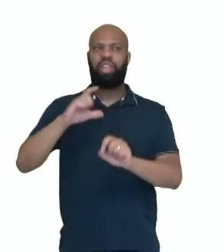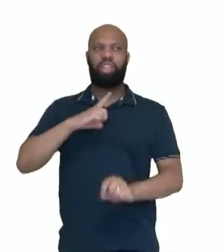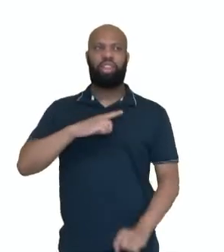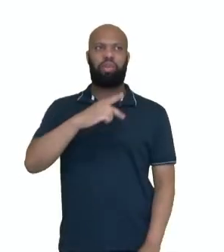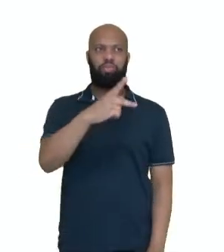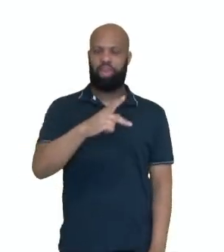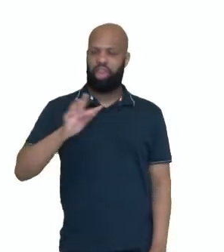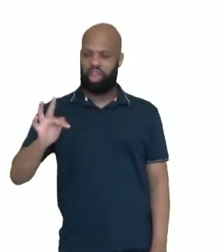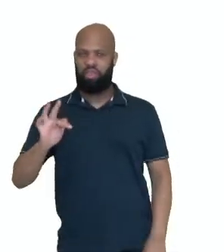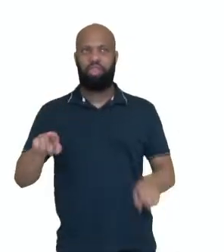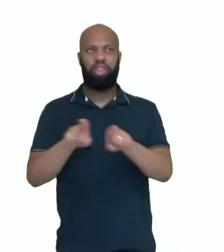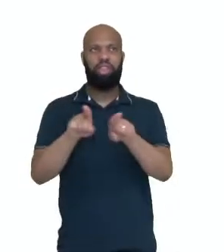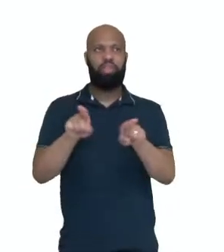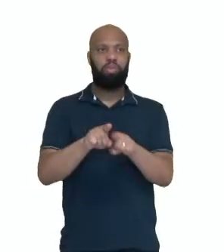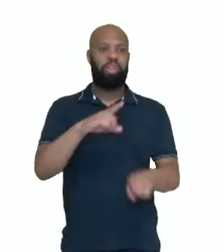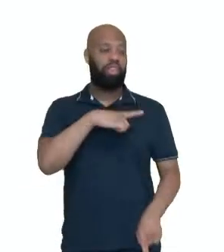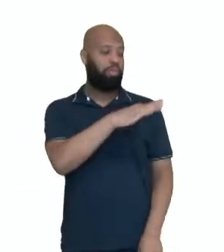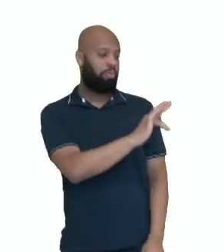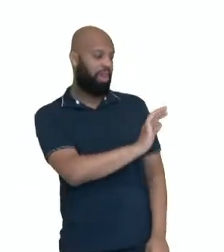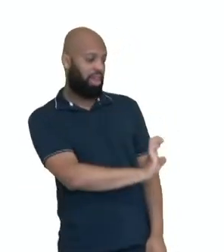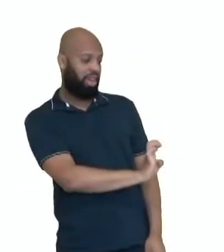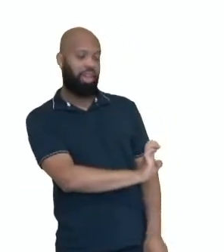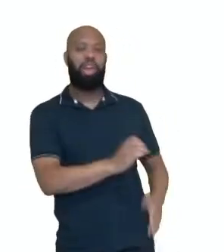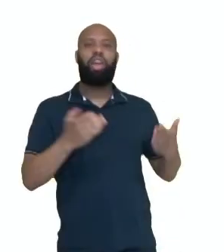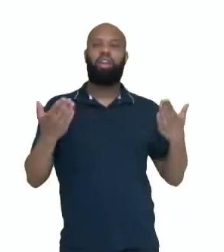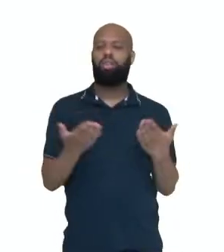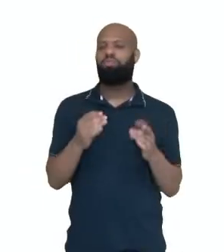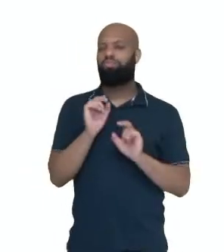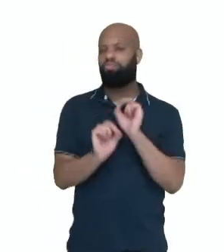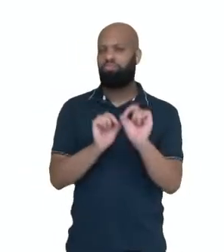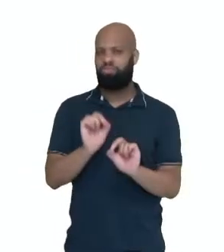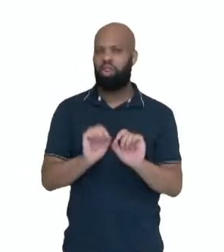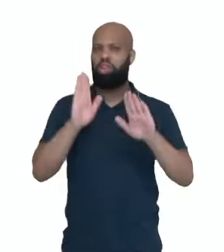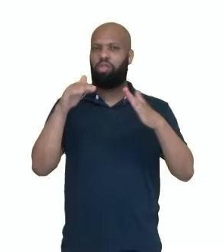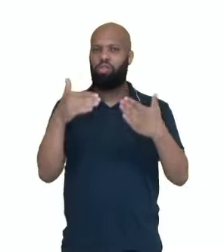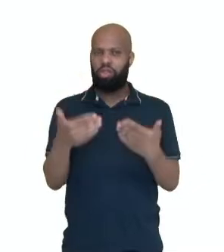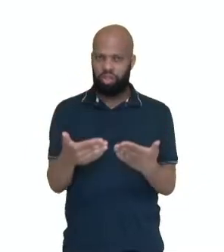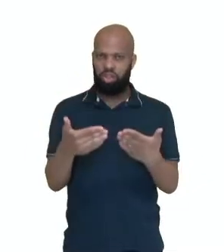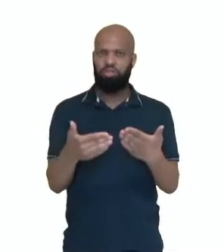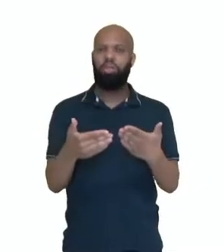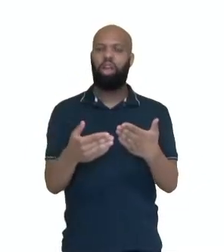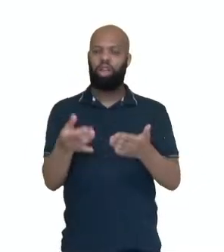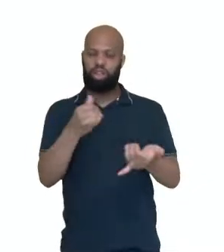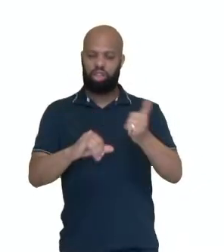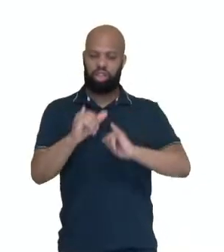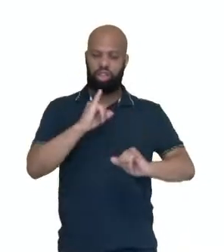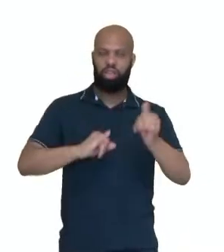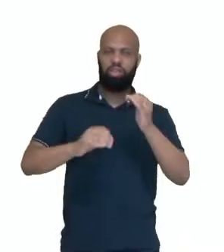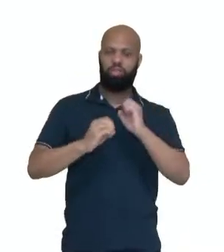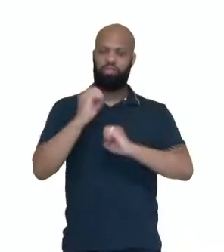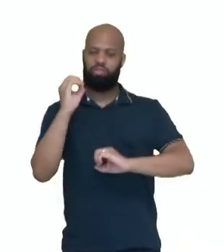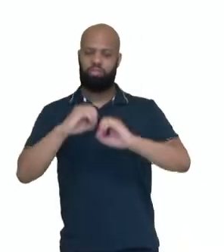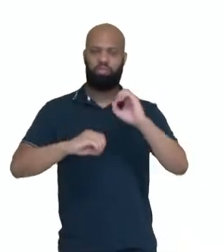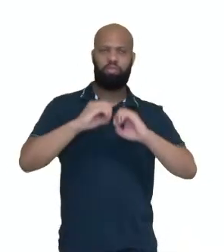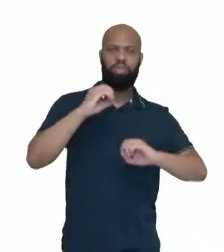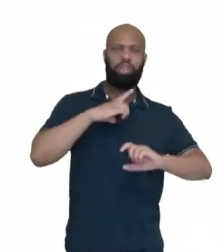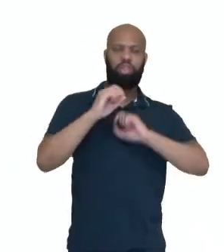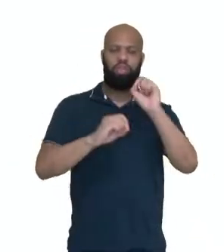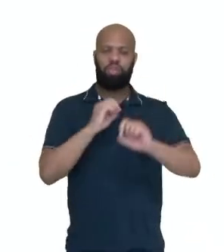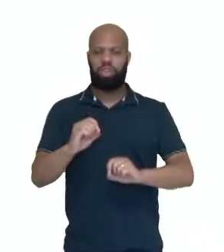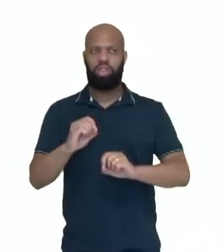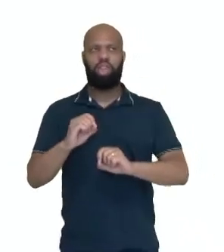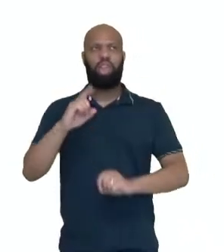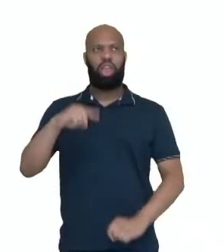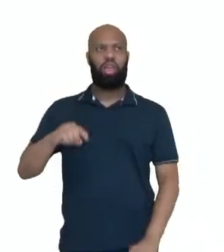PF, ou ponto de ebulição, que é PE. Então, geralmente, os compostos moleculares apresentam um ponto de fusão e de